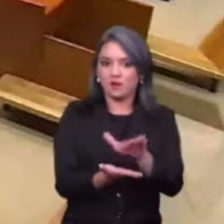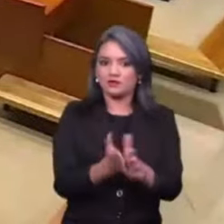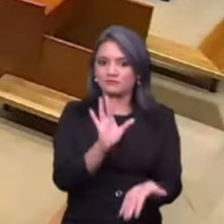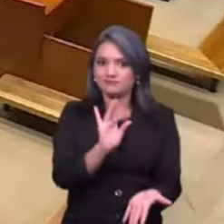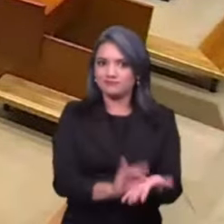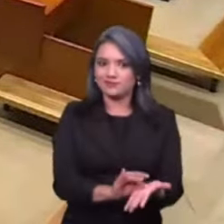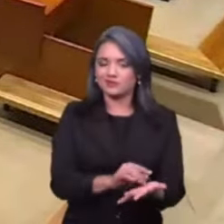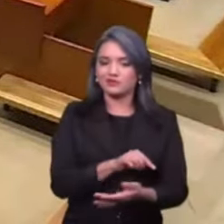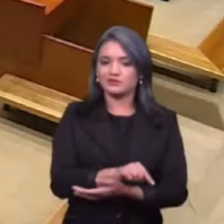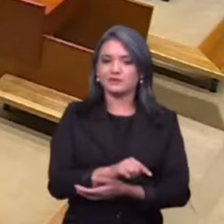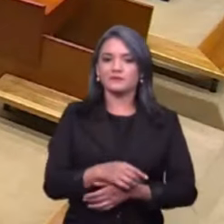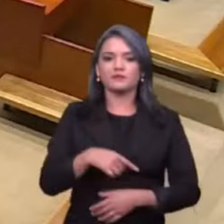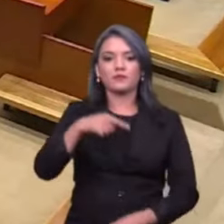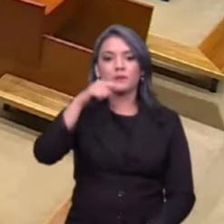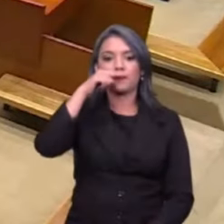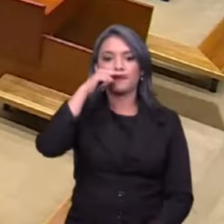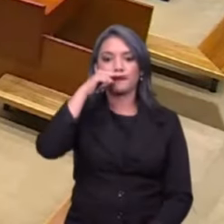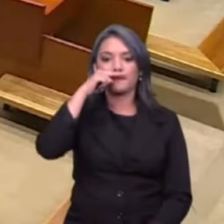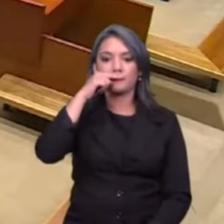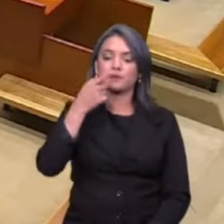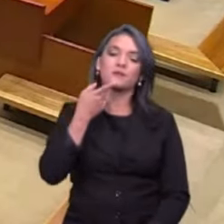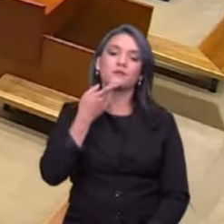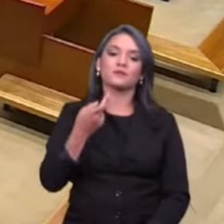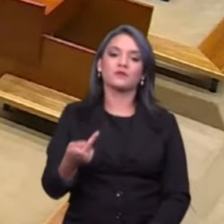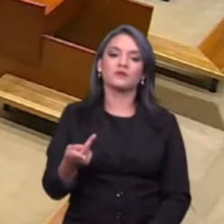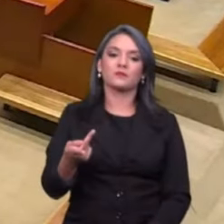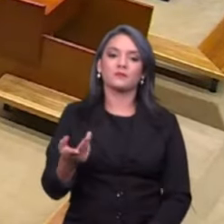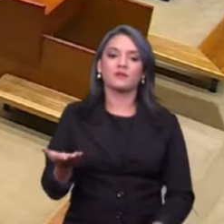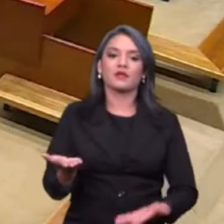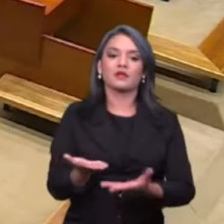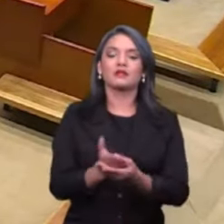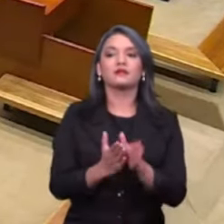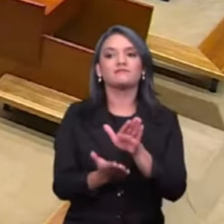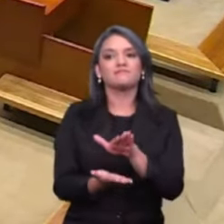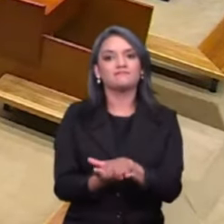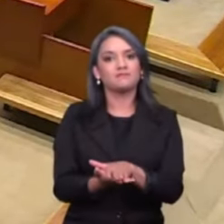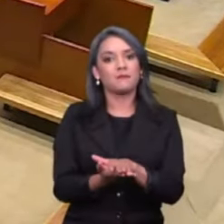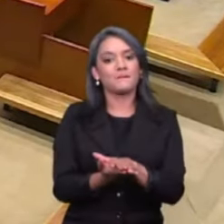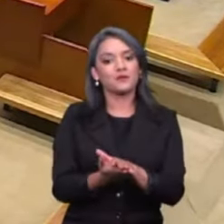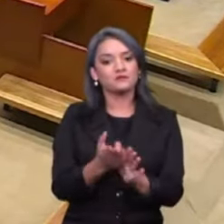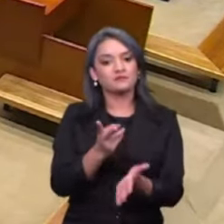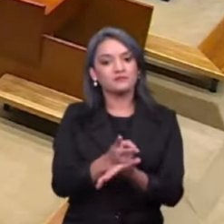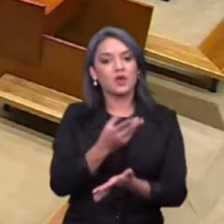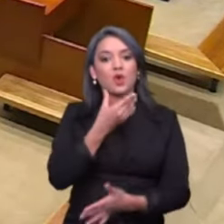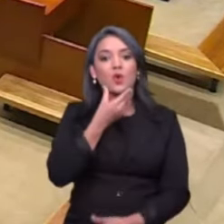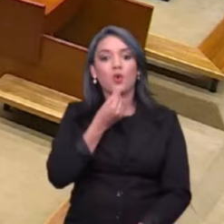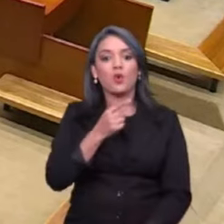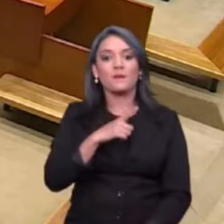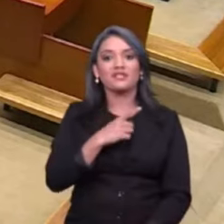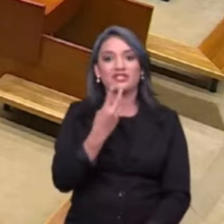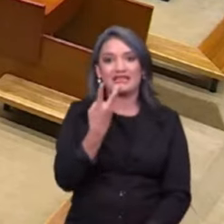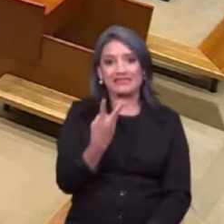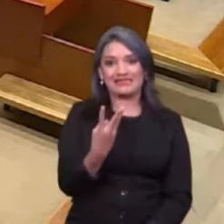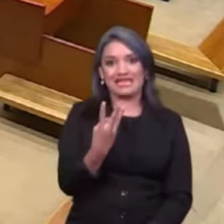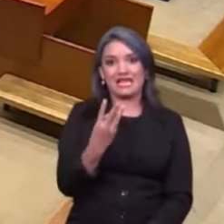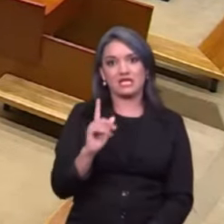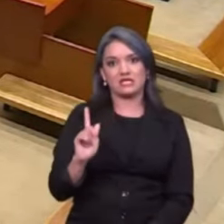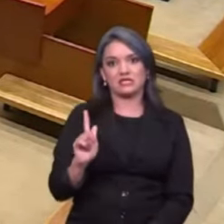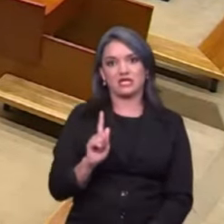e... Na vossa frase, ministro André, creio que está implícito, ele estava com 3 gramas.